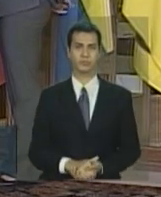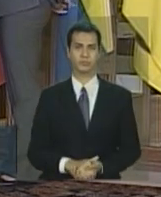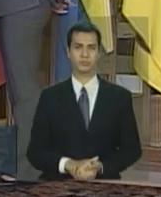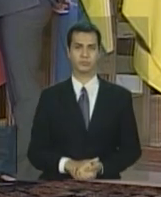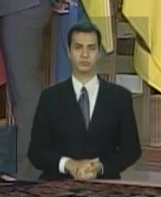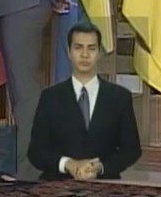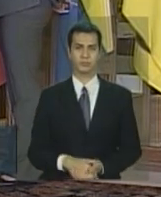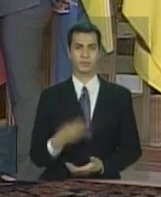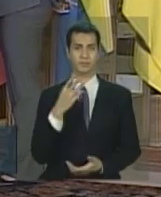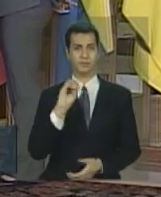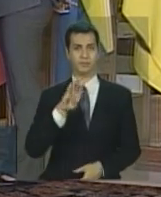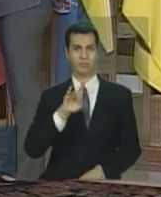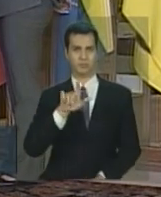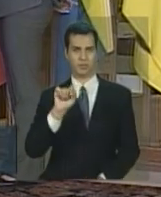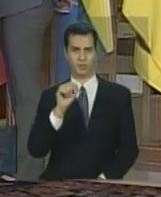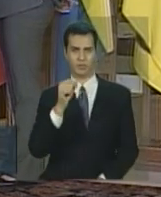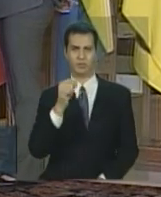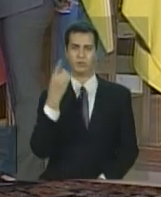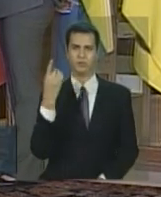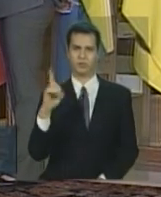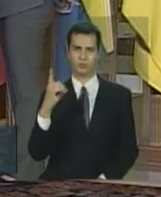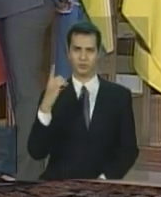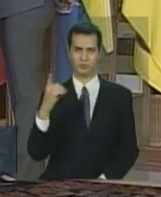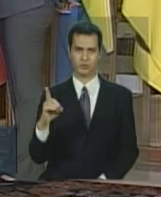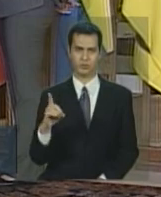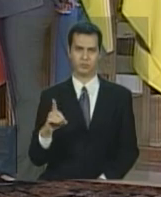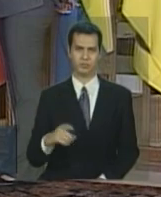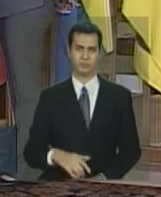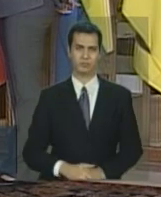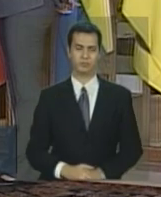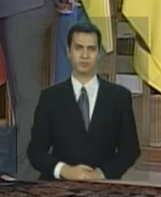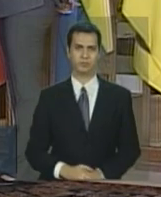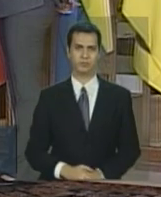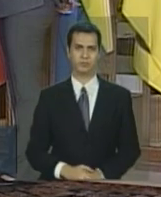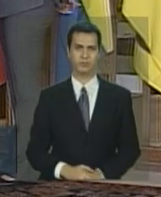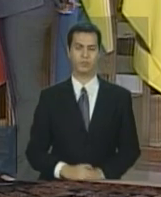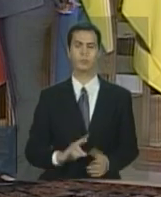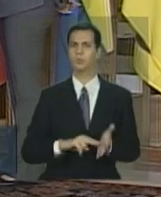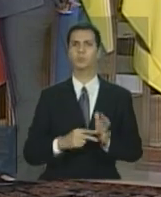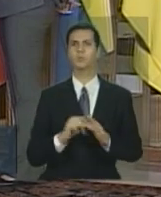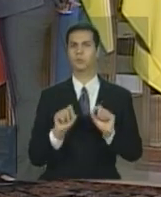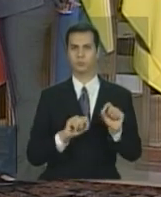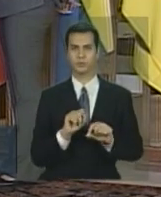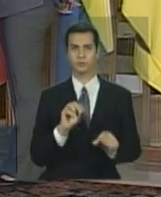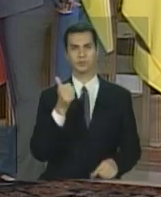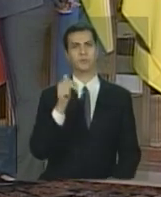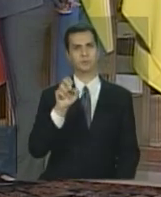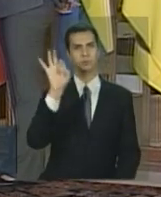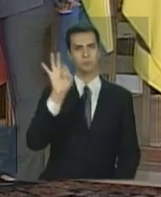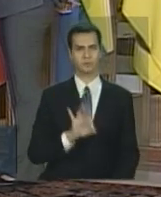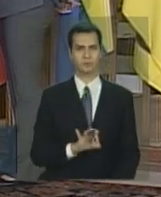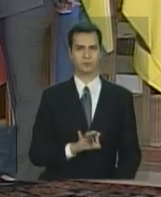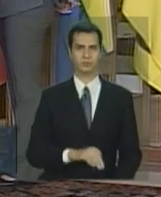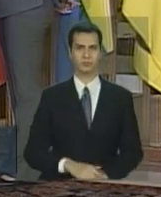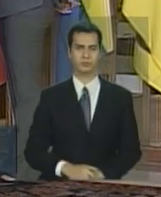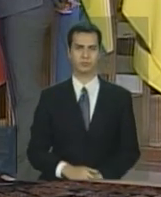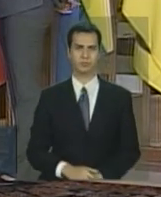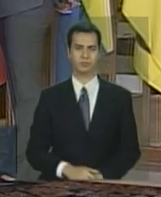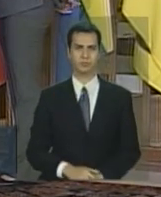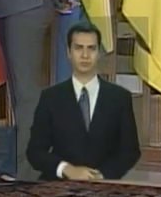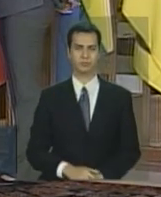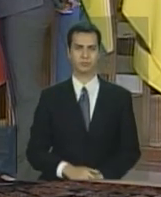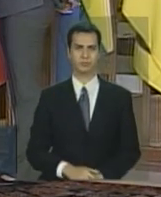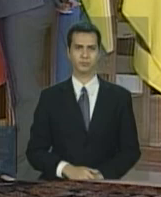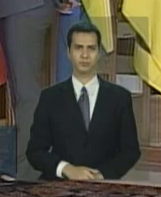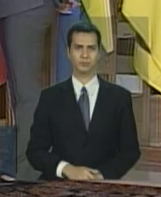para 30 bilhões e 8 milhões de dólares, ou seja, 15% do total. Ao